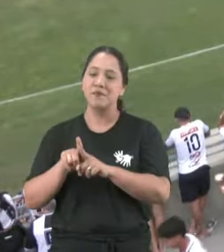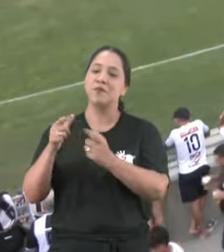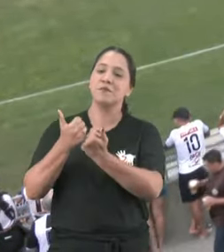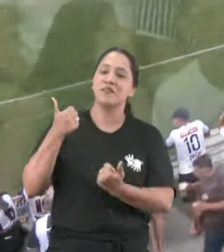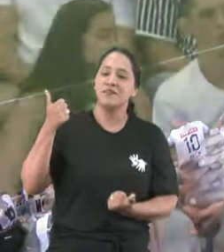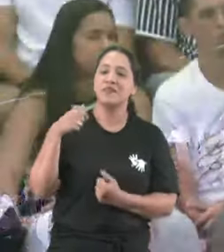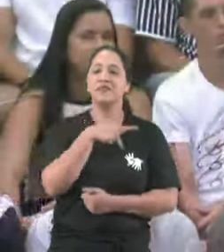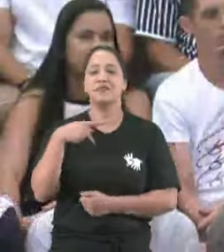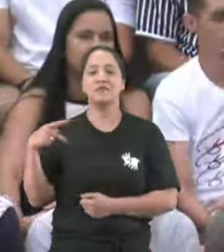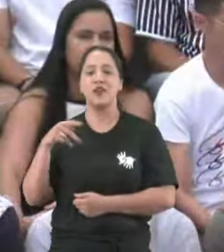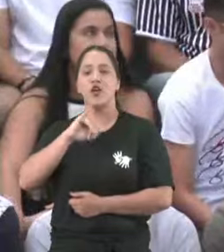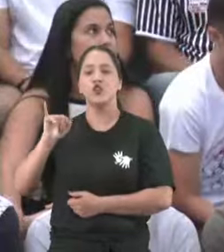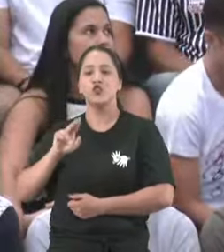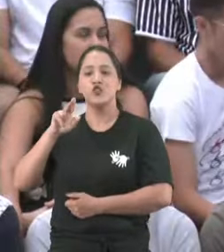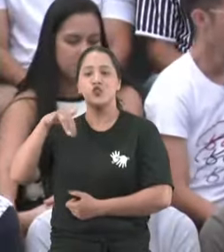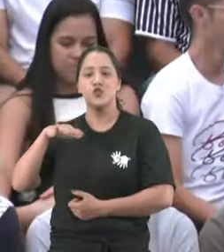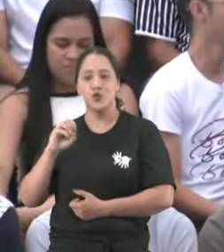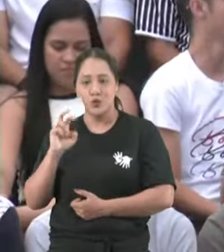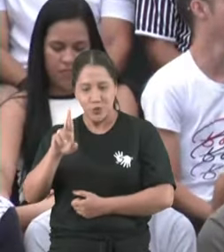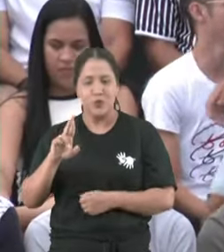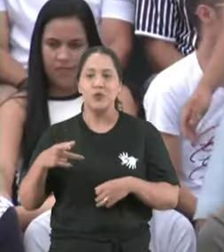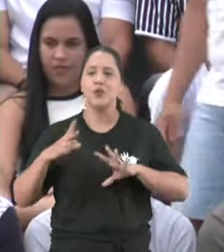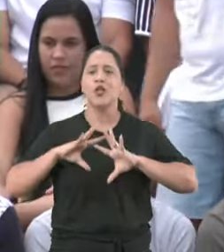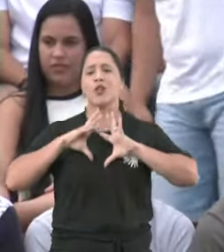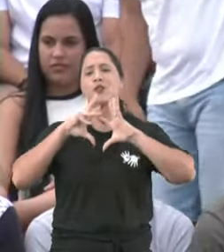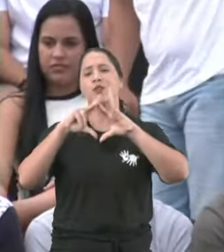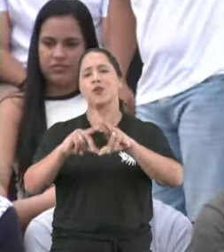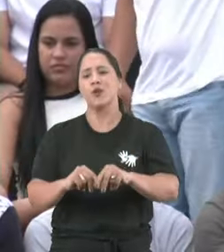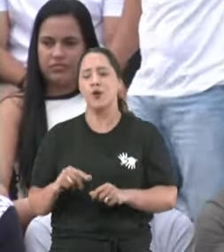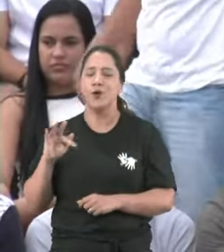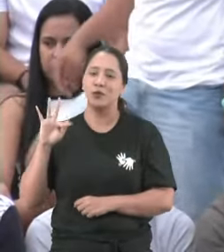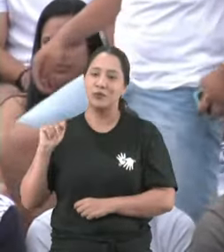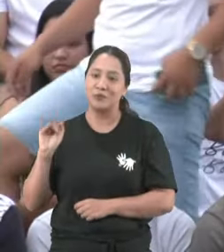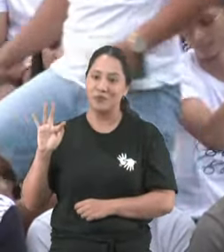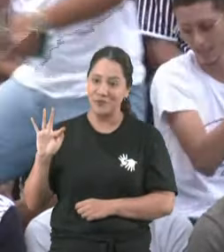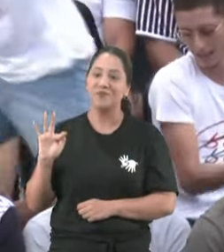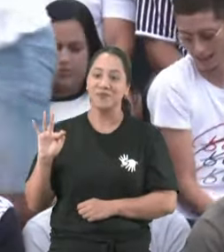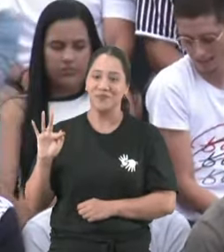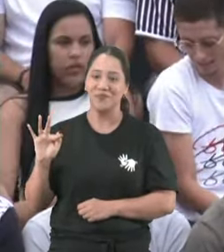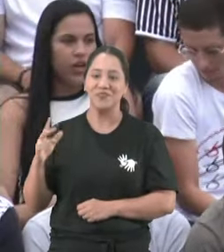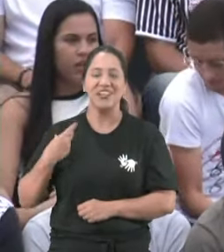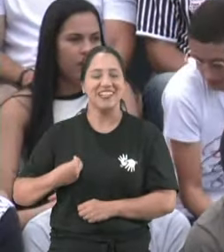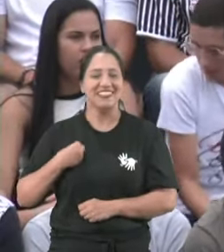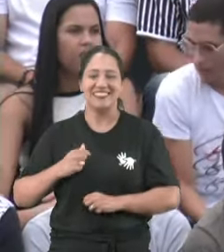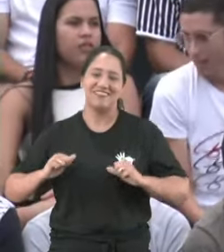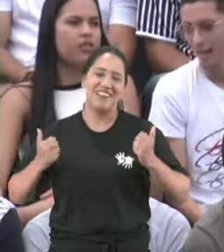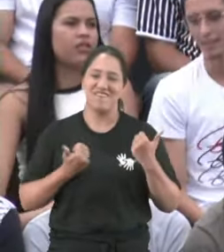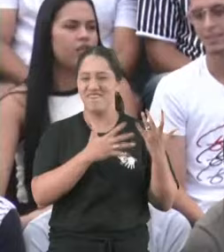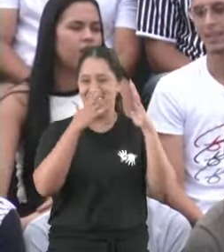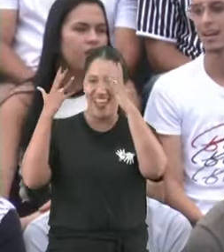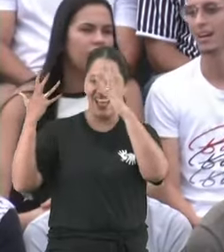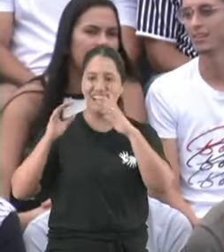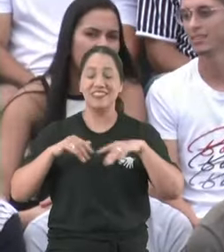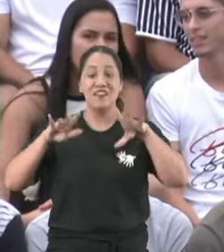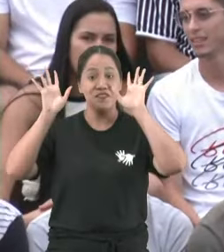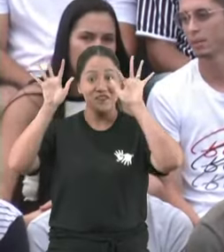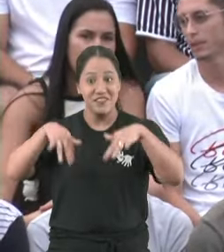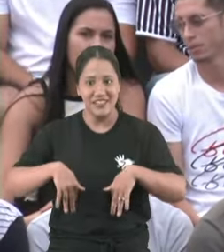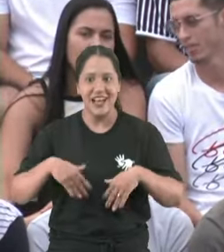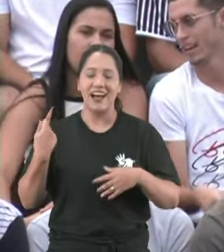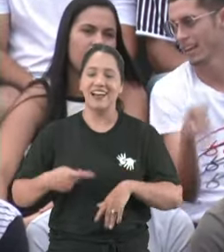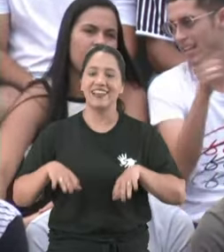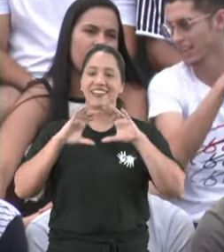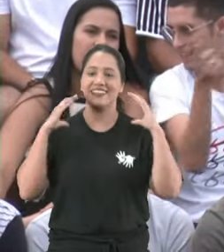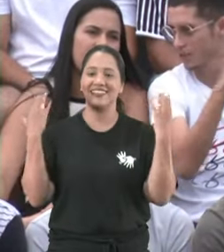vice-presidente Júnior Beltrão e de todos que fazem parte da FAF nesta grande festa, nesta grande final aqui no